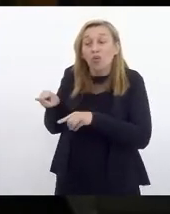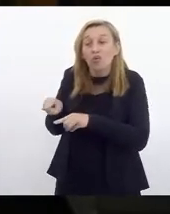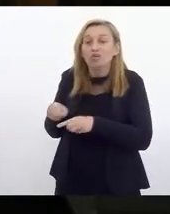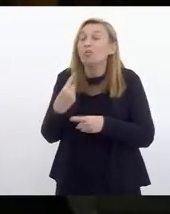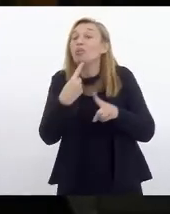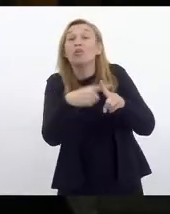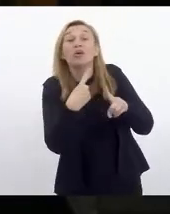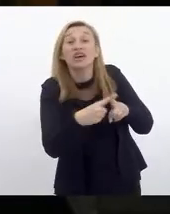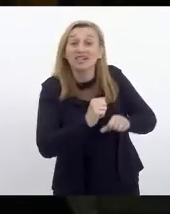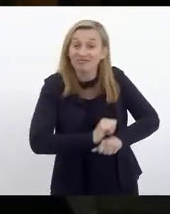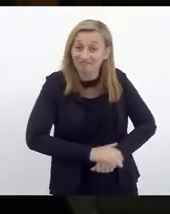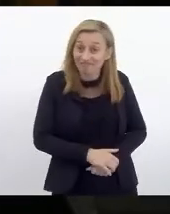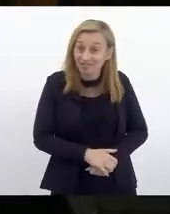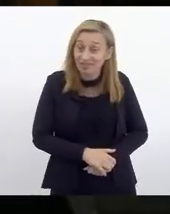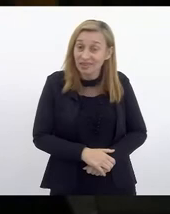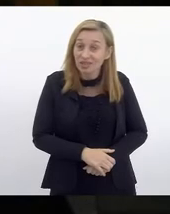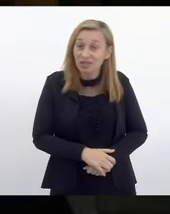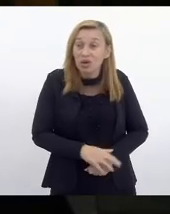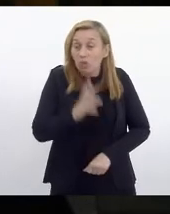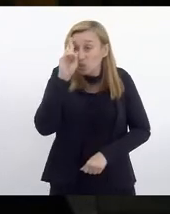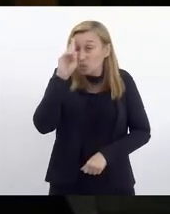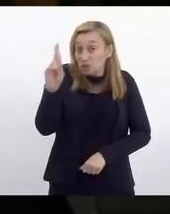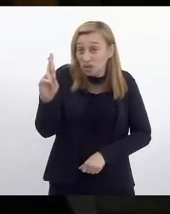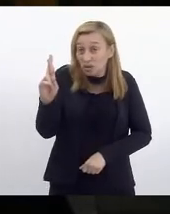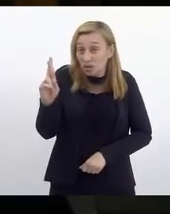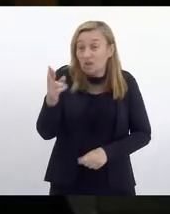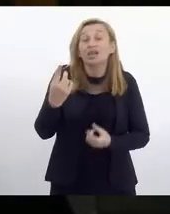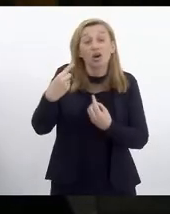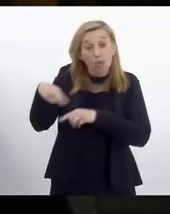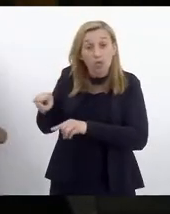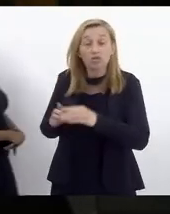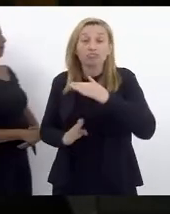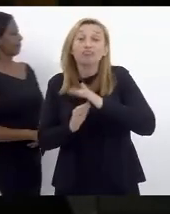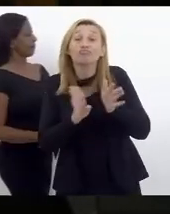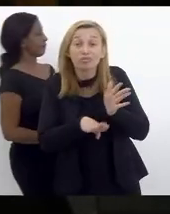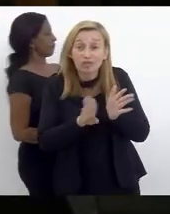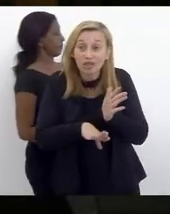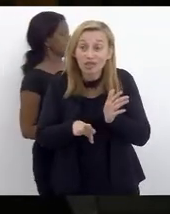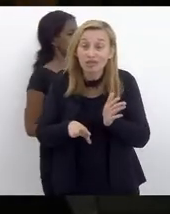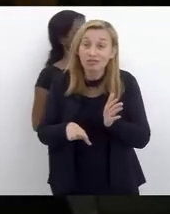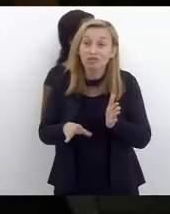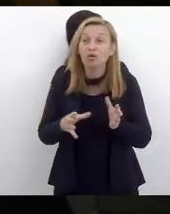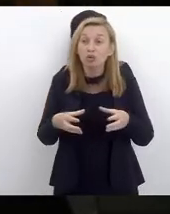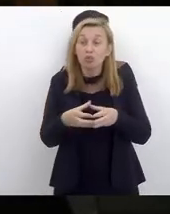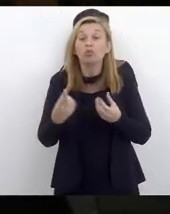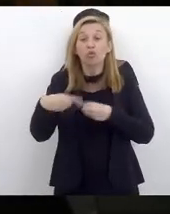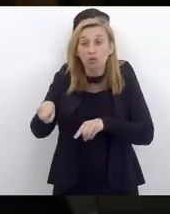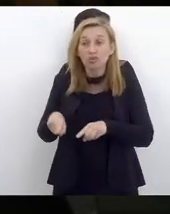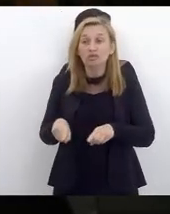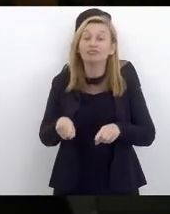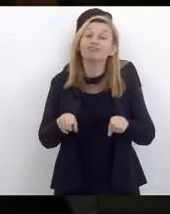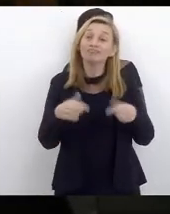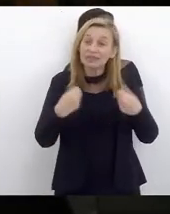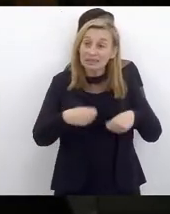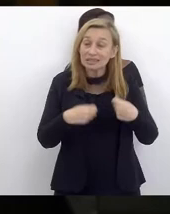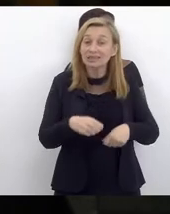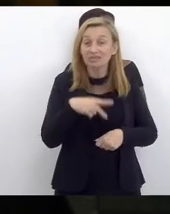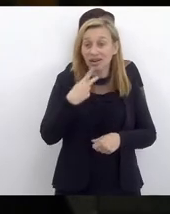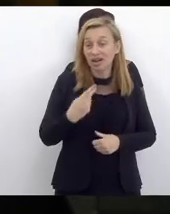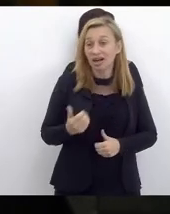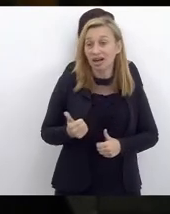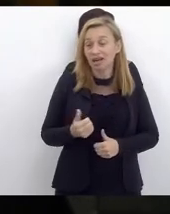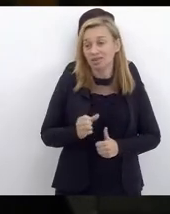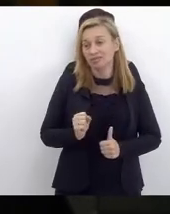quê? Os senhores não são contra o teto de gasto? A oposição tem que afirmar